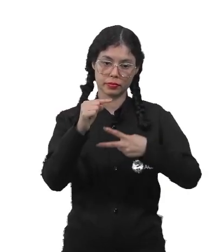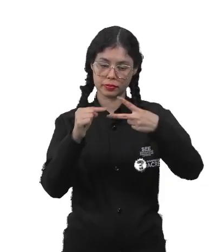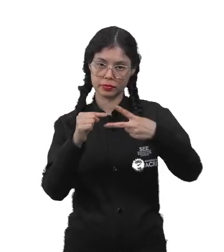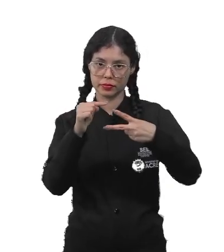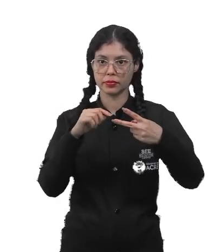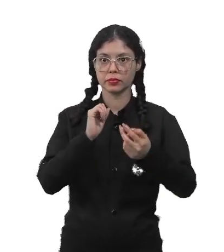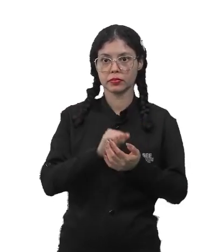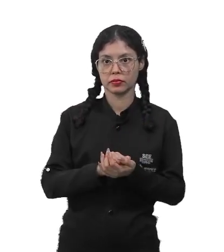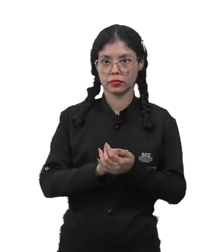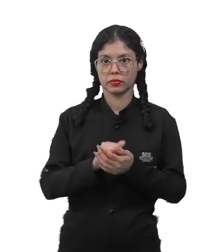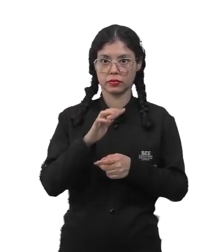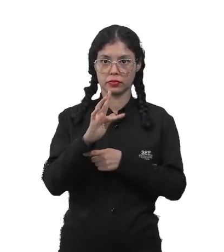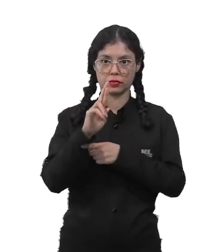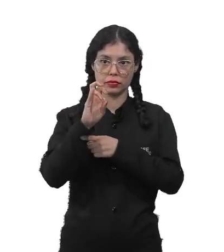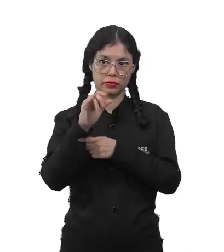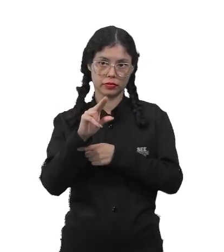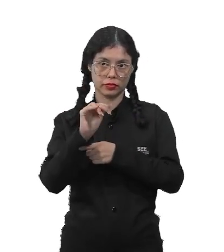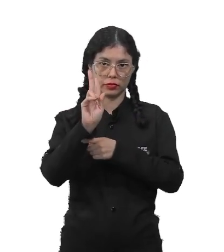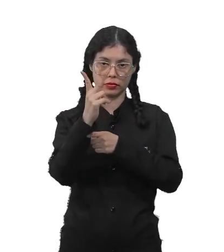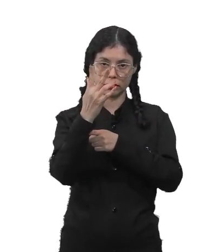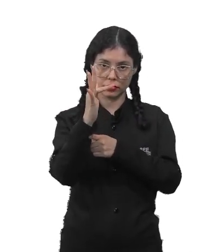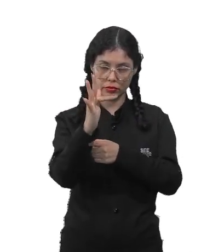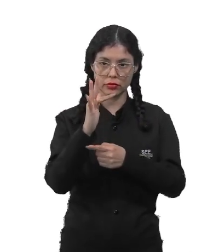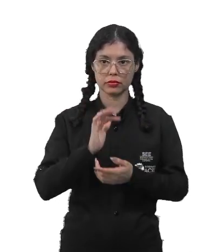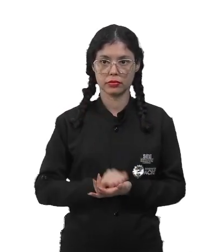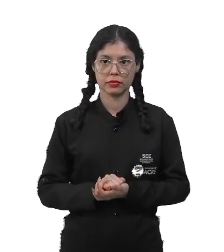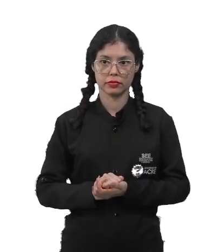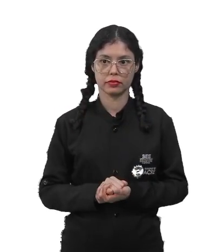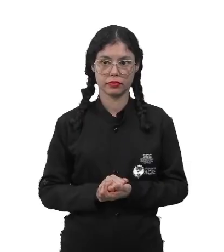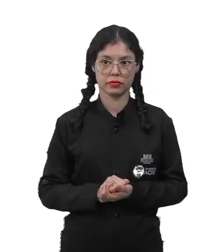O fluoreto de hidrogênio.